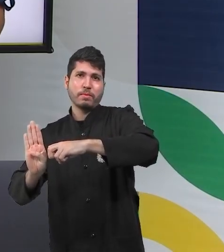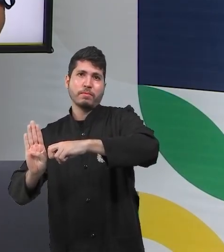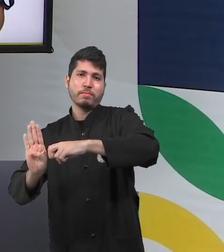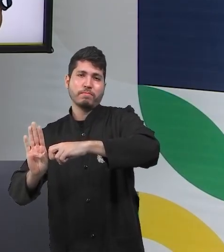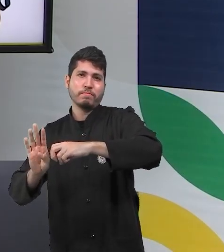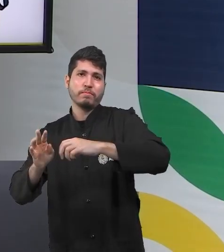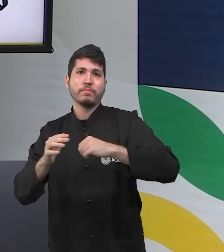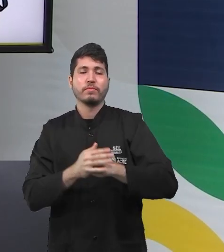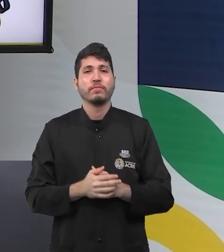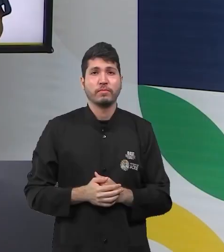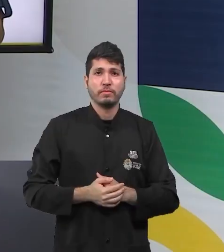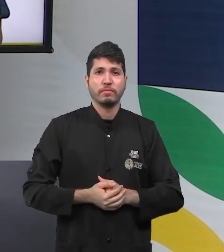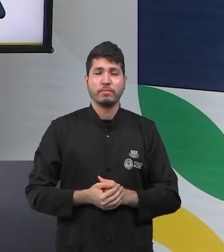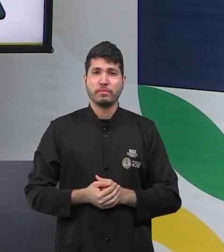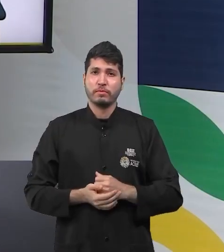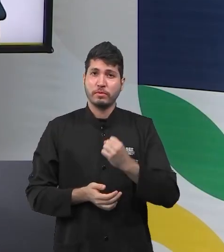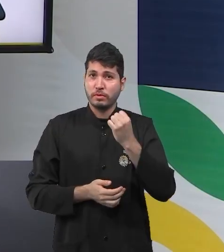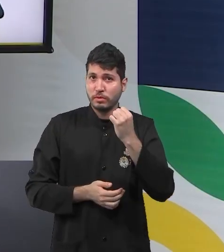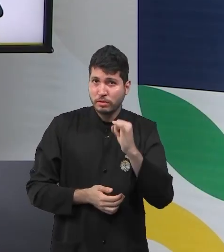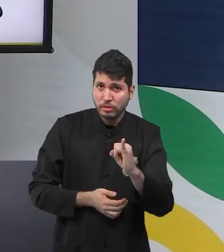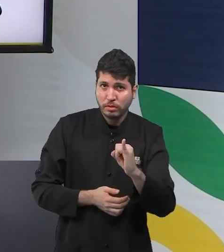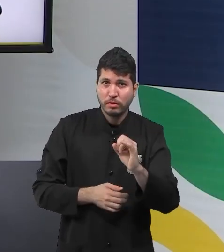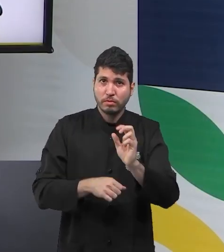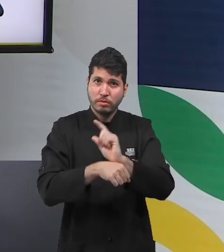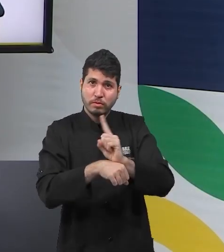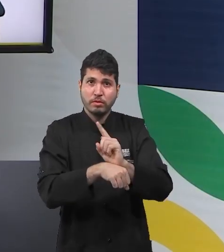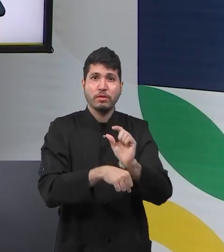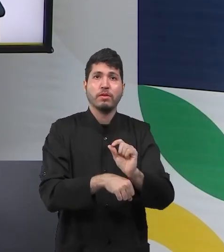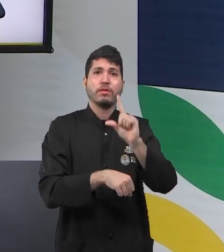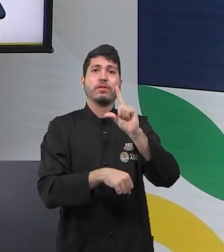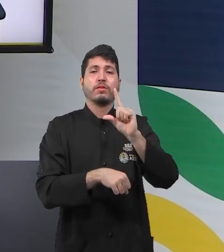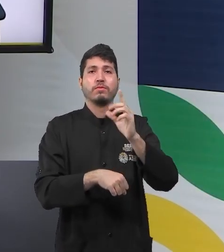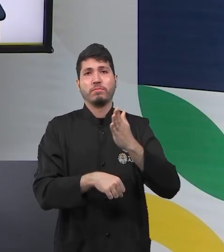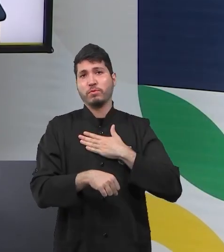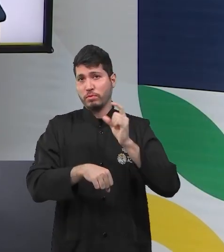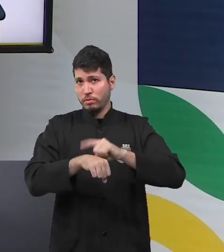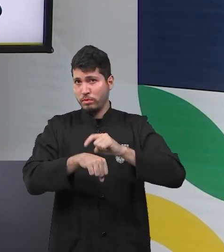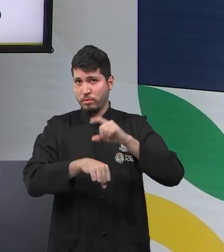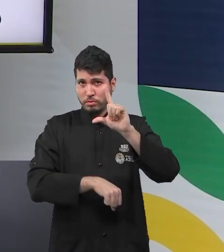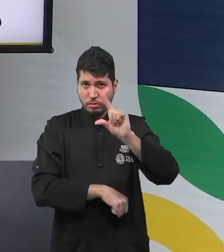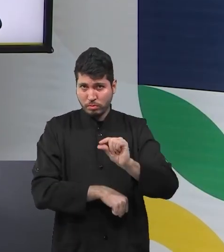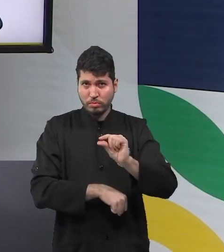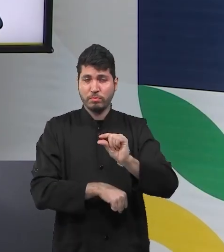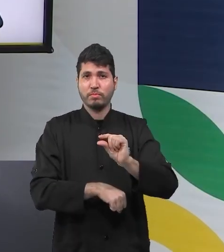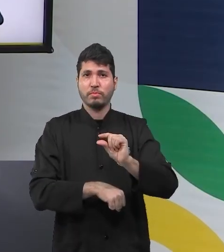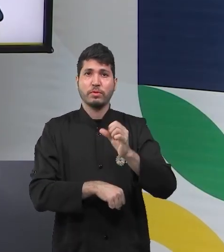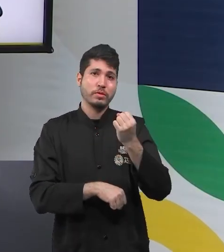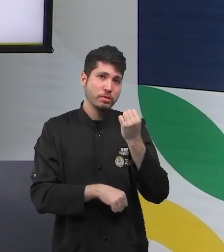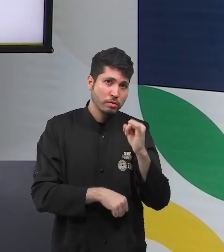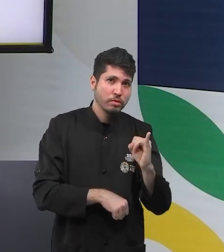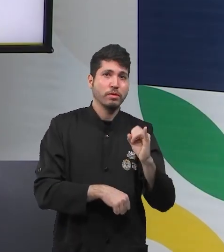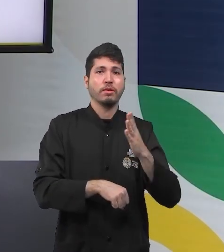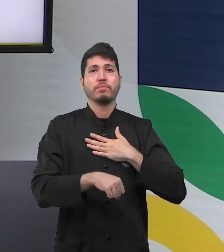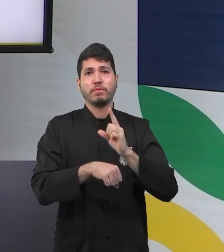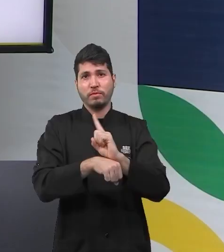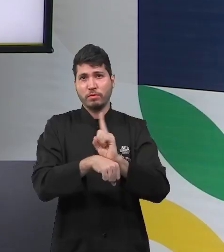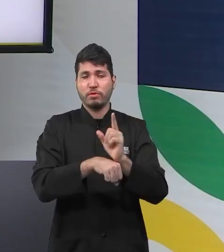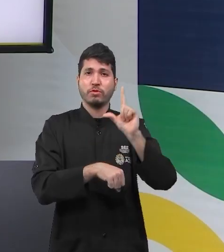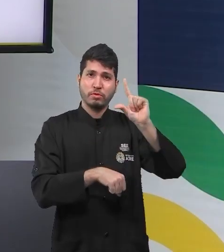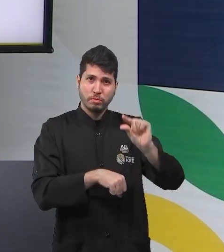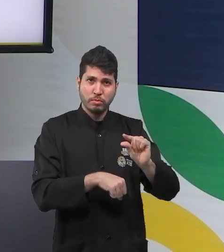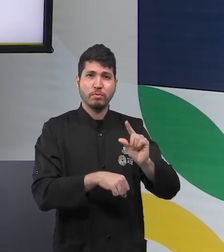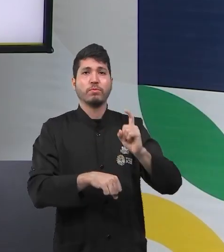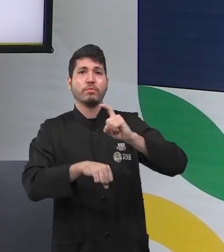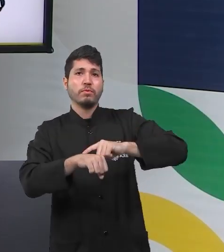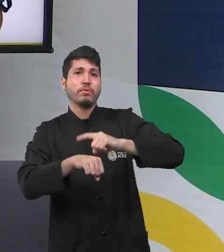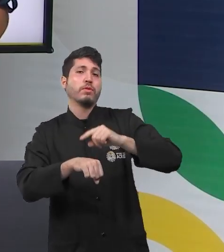tempo. Se a minha velocidade aumenta, o meu tempo diminui e vice-versa, tá? Se minha velocidade diminui, o meu tempo